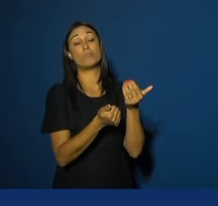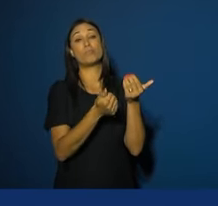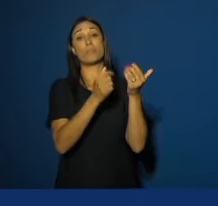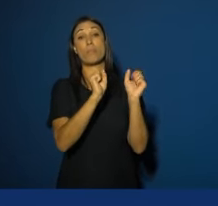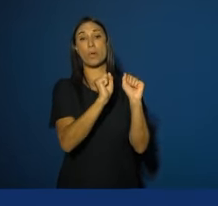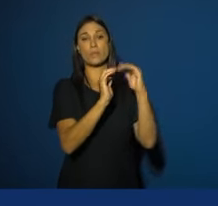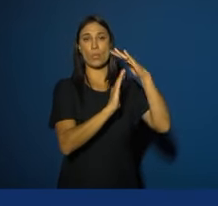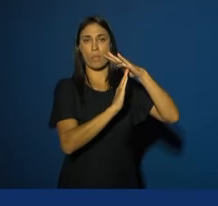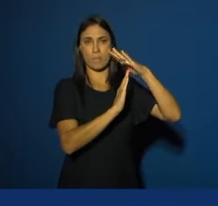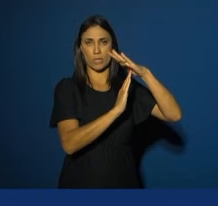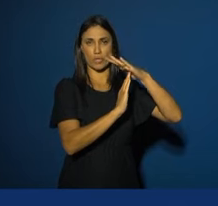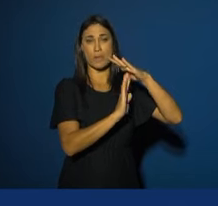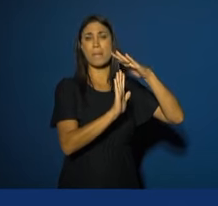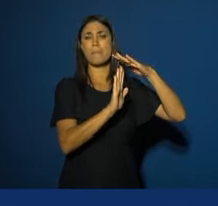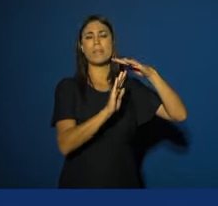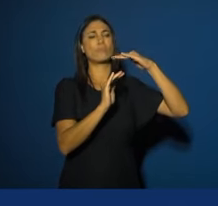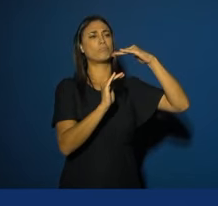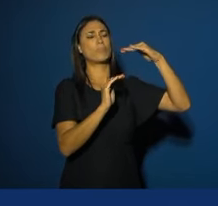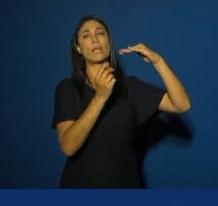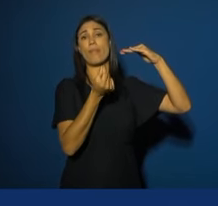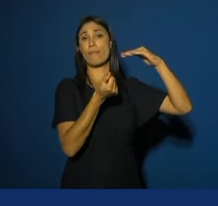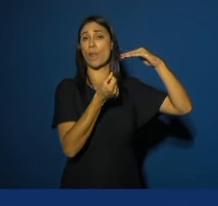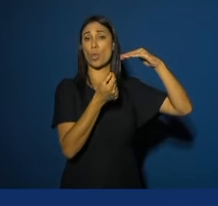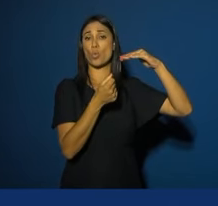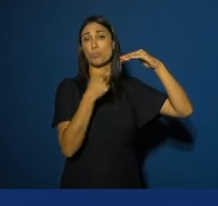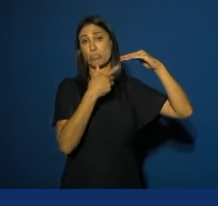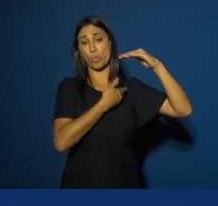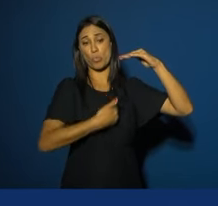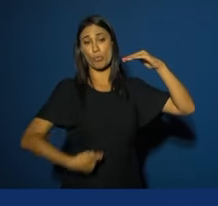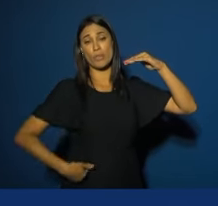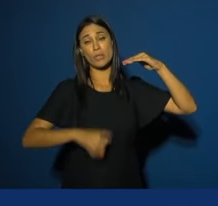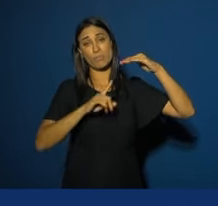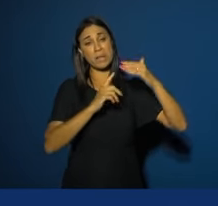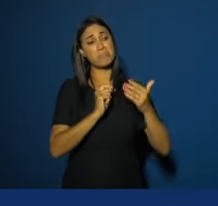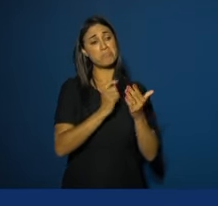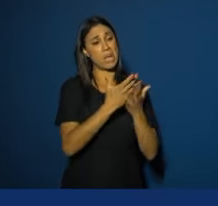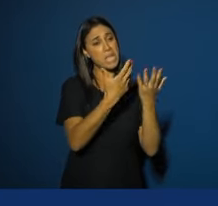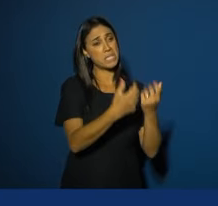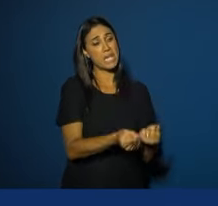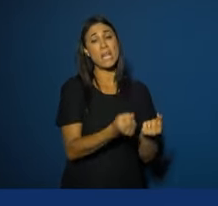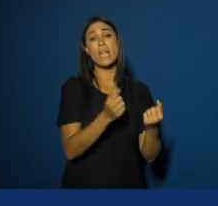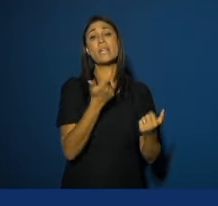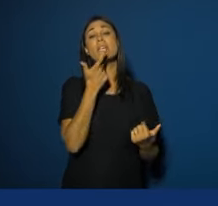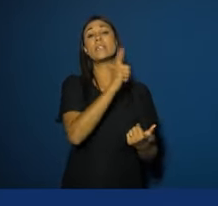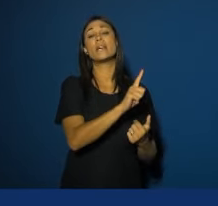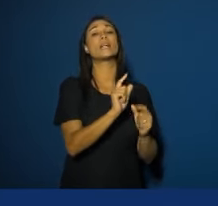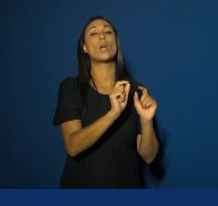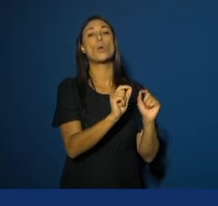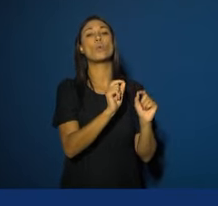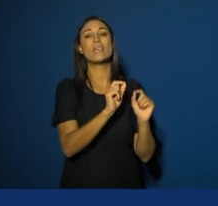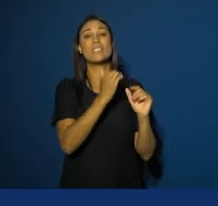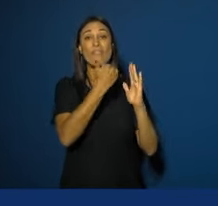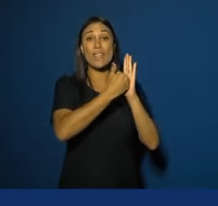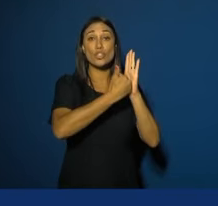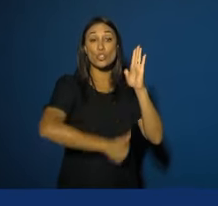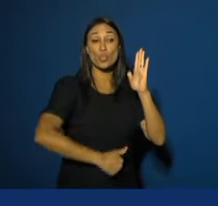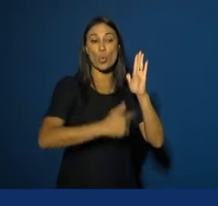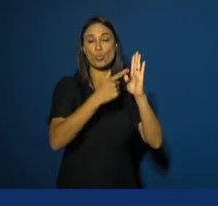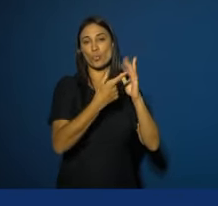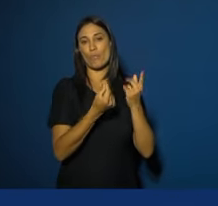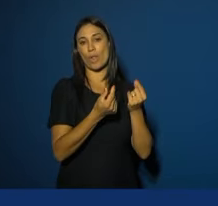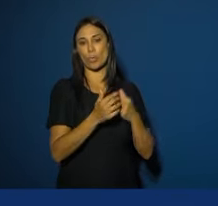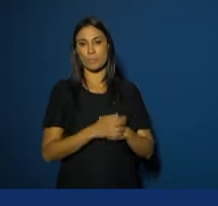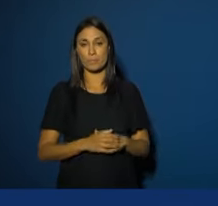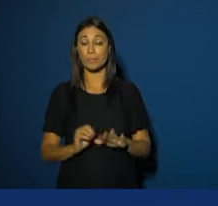seja até ali e com aquele preço o governo vai licita e ganha a empresa que der o maior desconto naquele